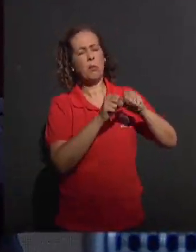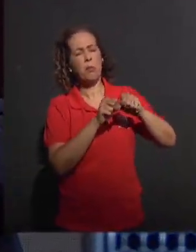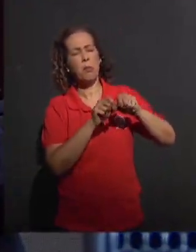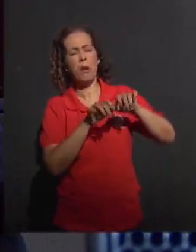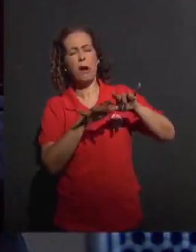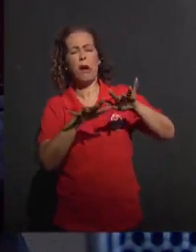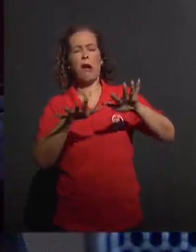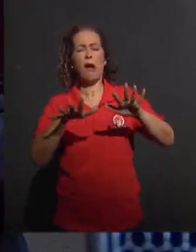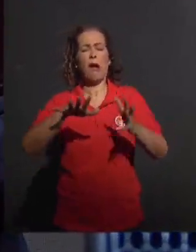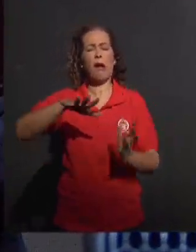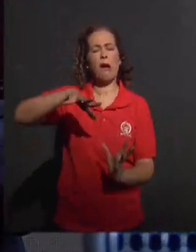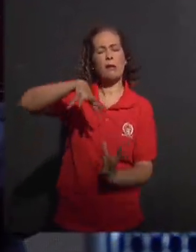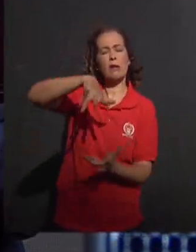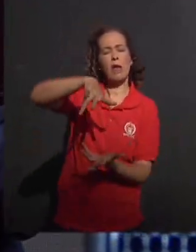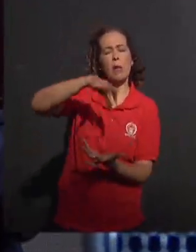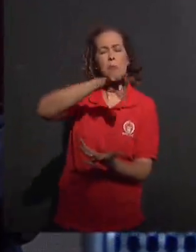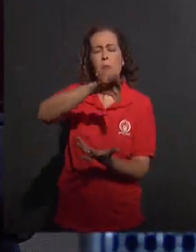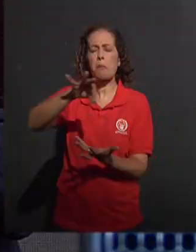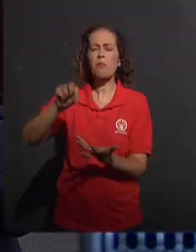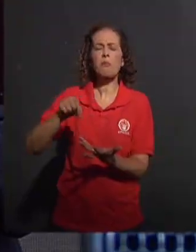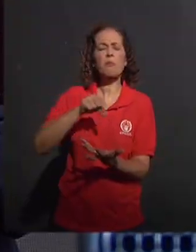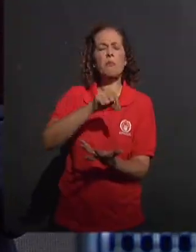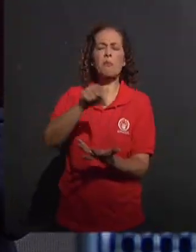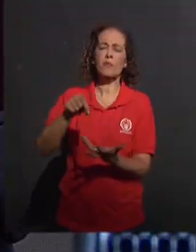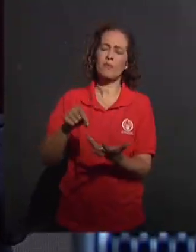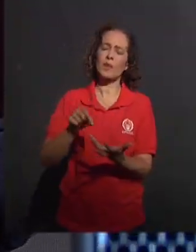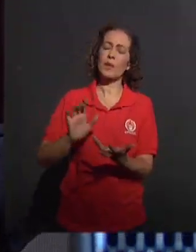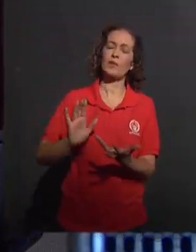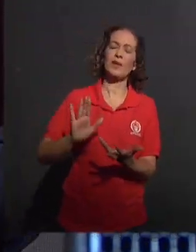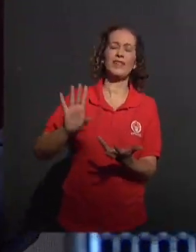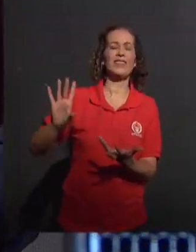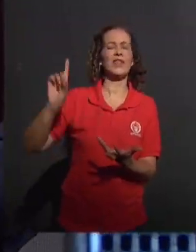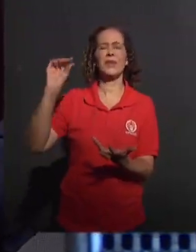o Senhor é muito maior, o Senhor é Deus.